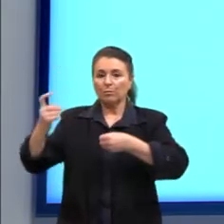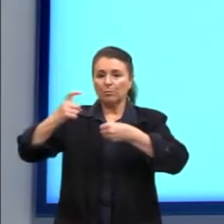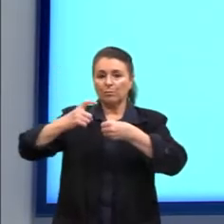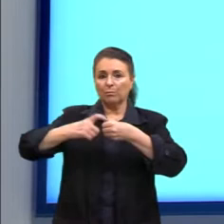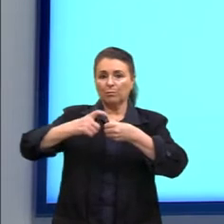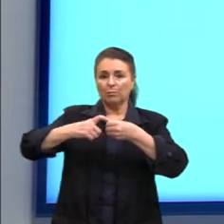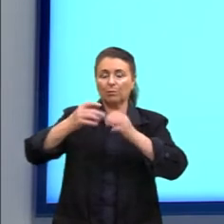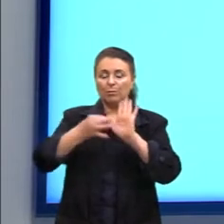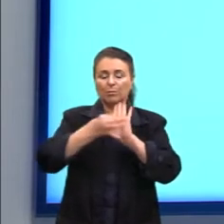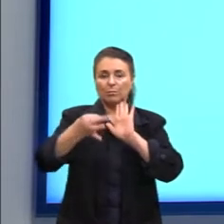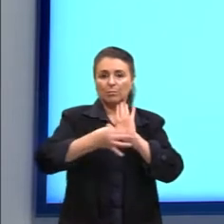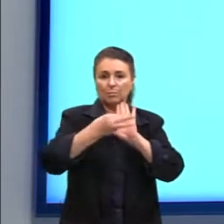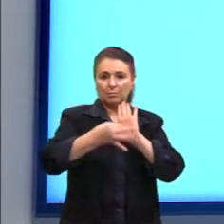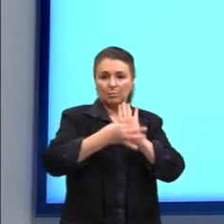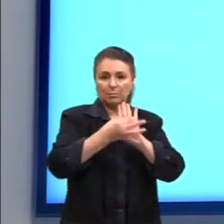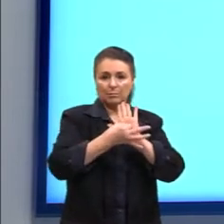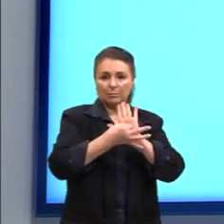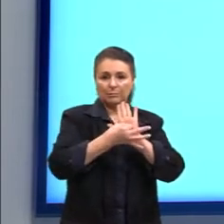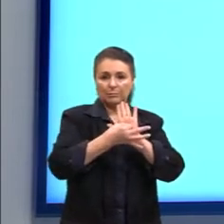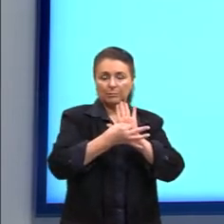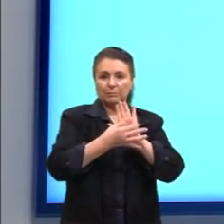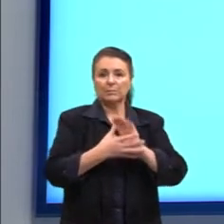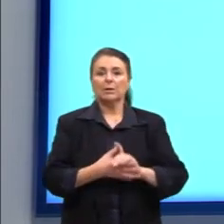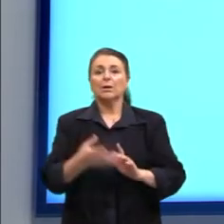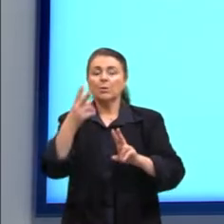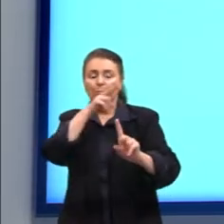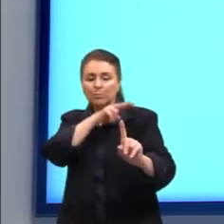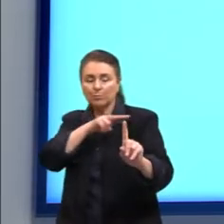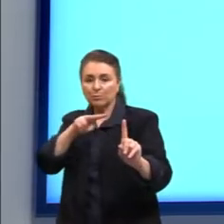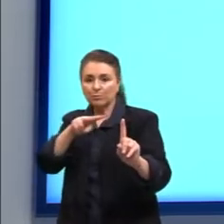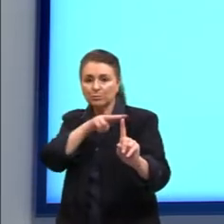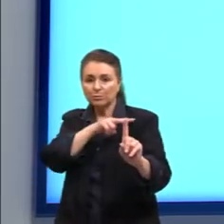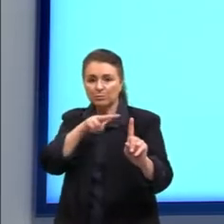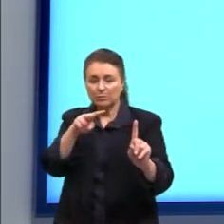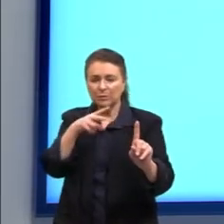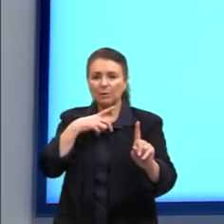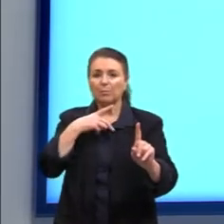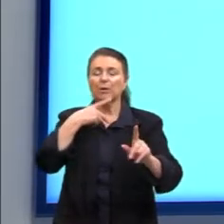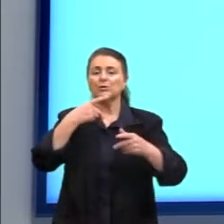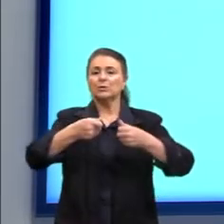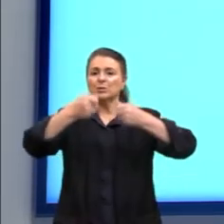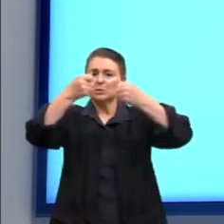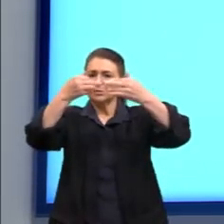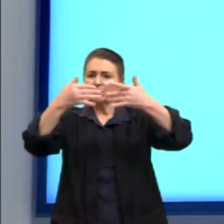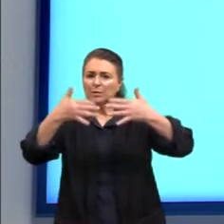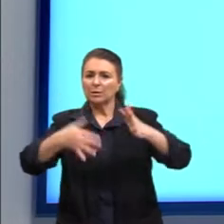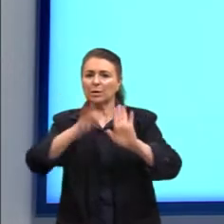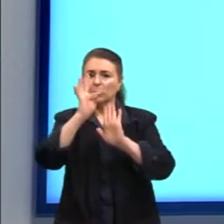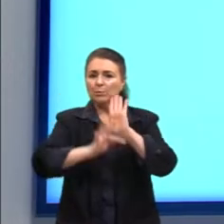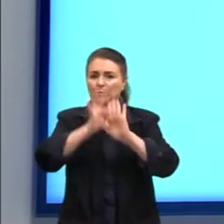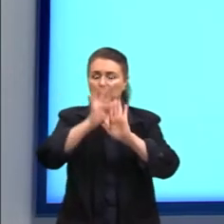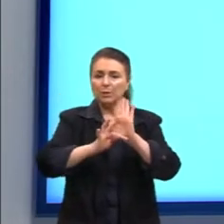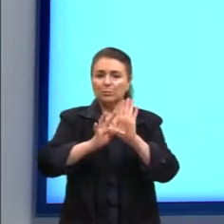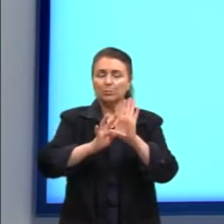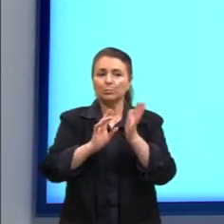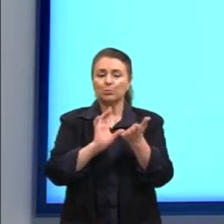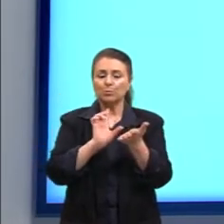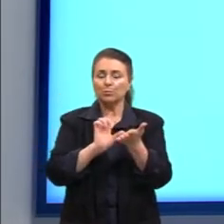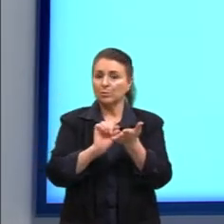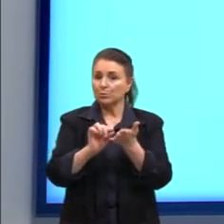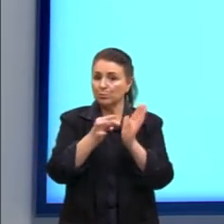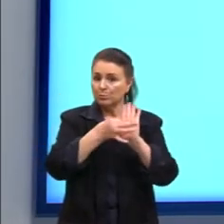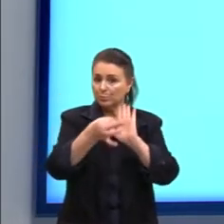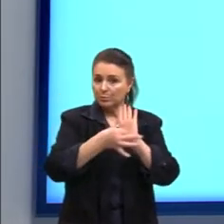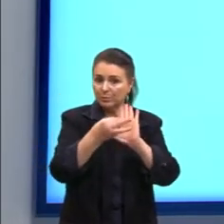questão da opinião, né? Ponto de vista. A gente pode falar lá dos textos de artigo de opinião e a gente também